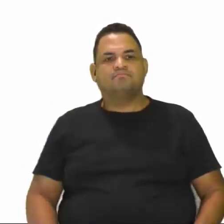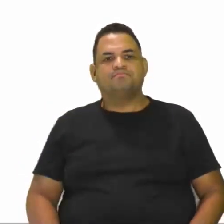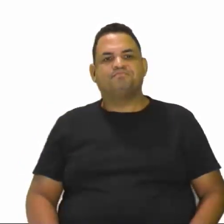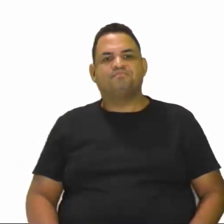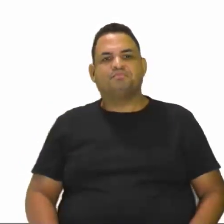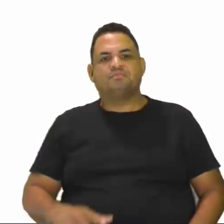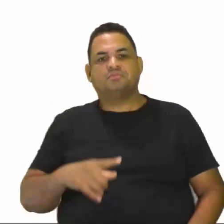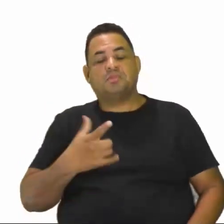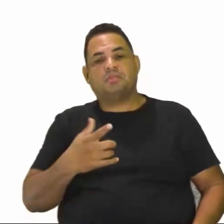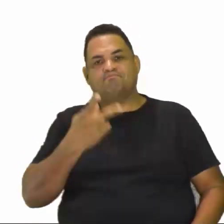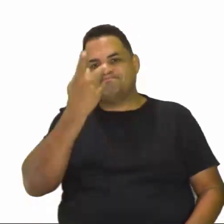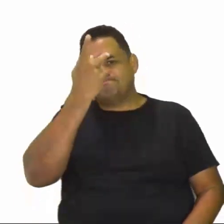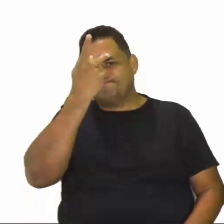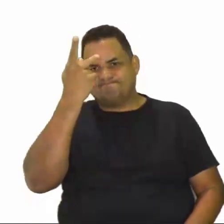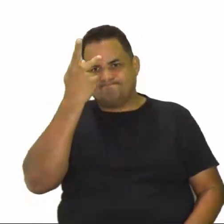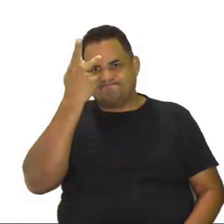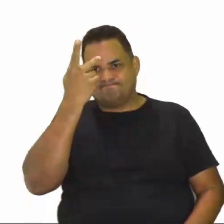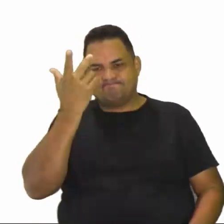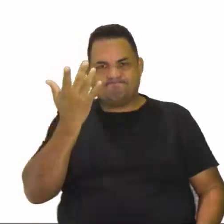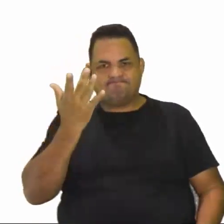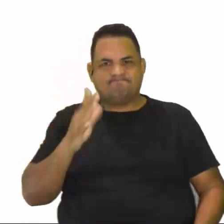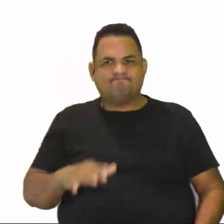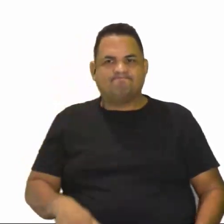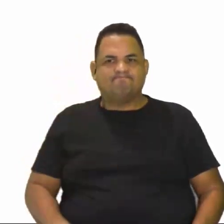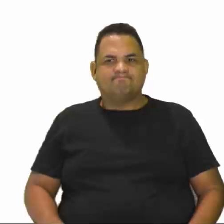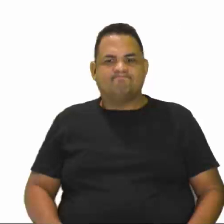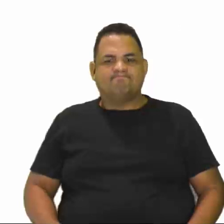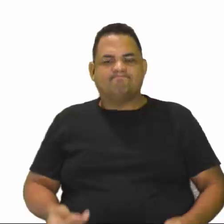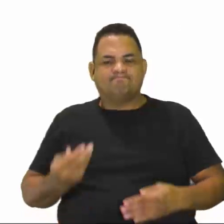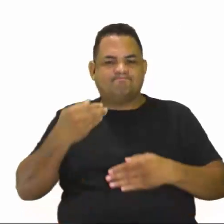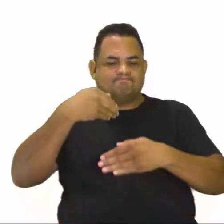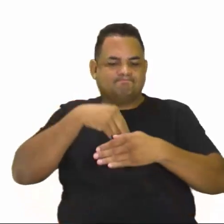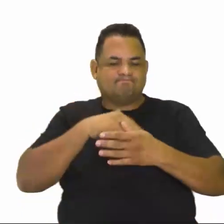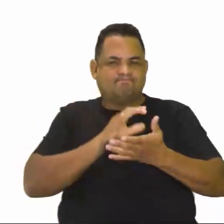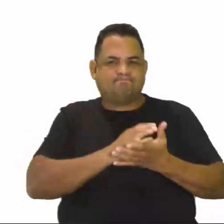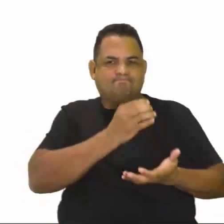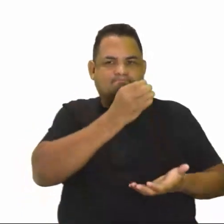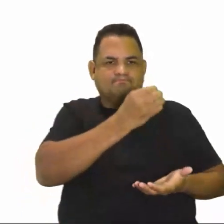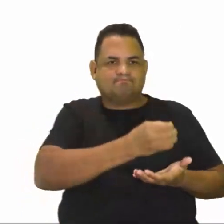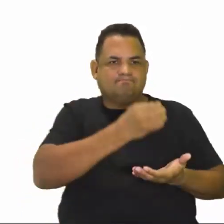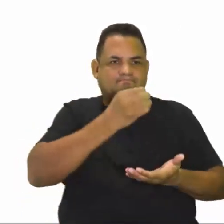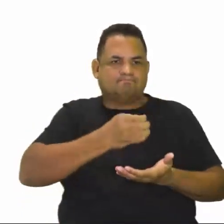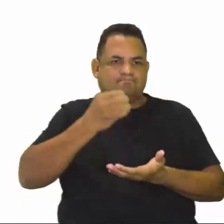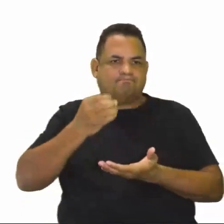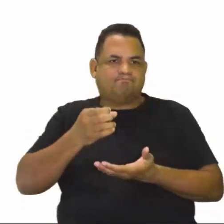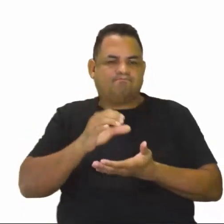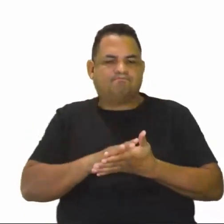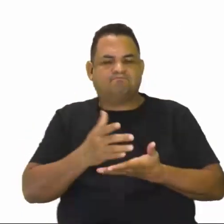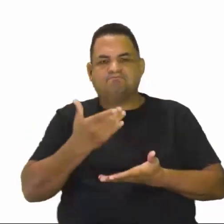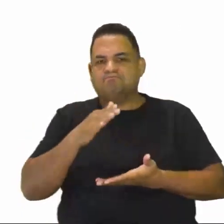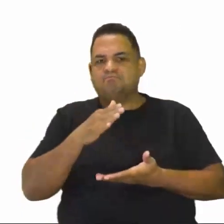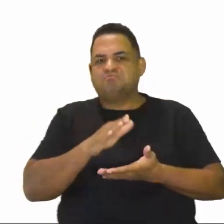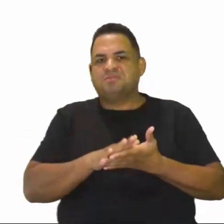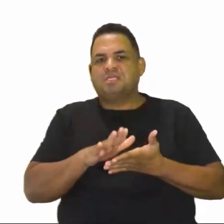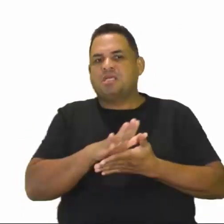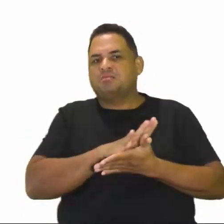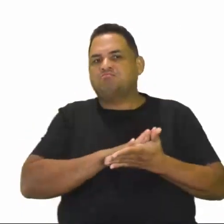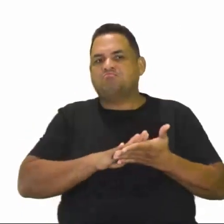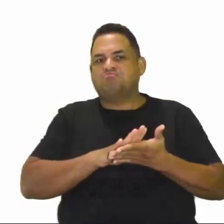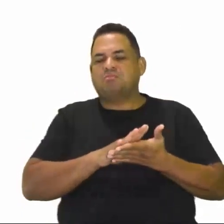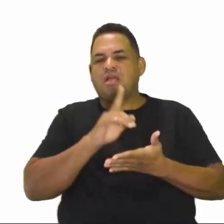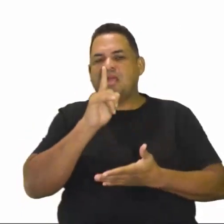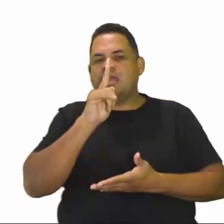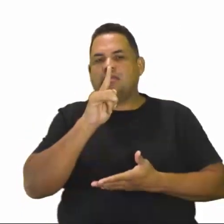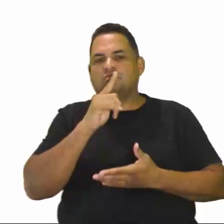Suponha que uma pessoa inescrupulosa guardou garrafas vazias dessa água